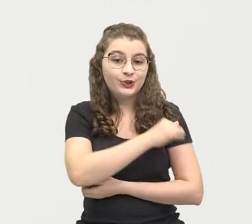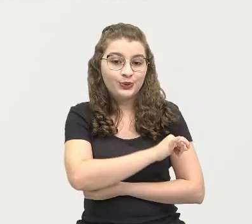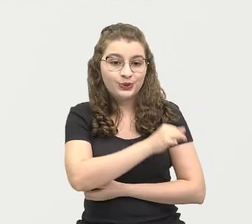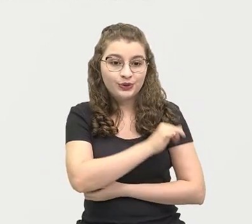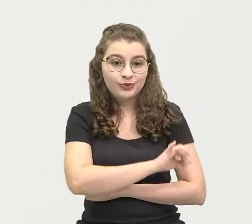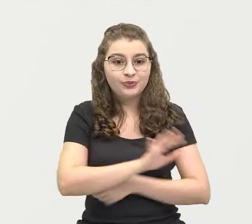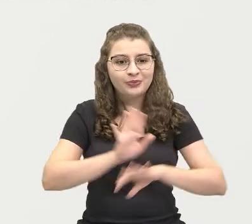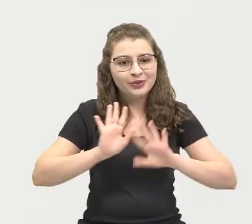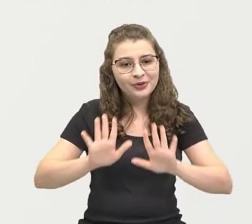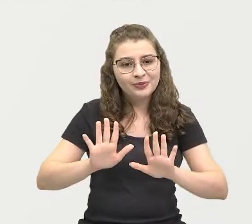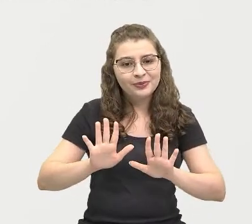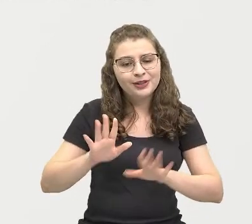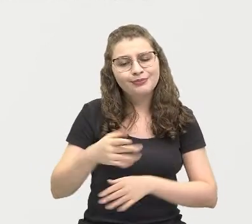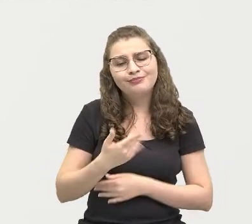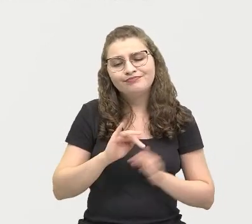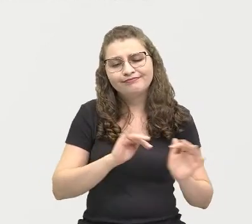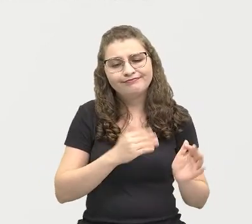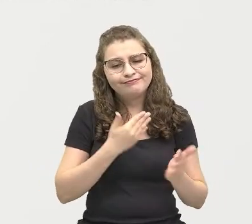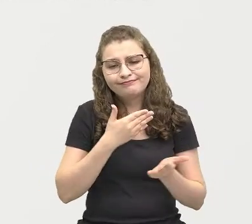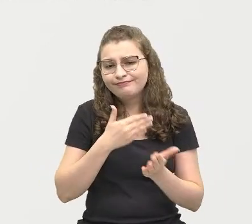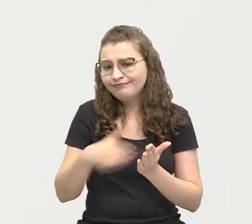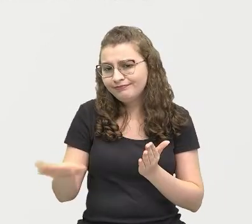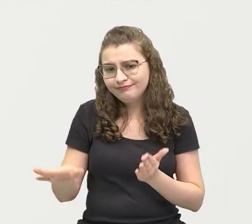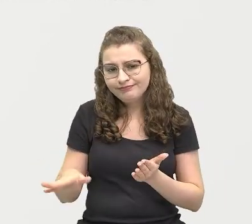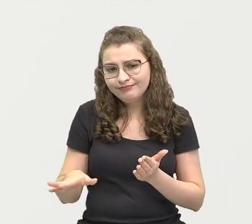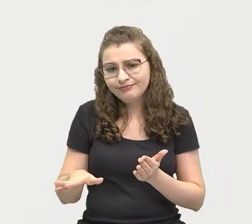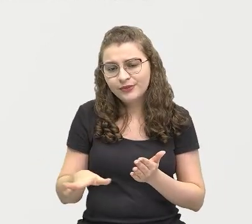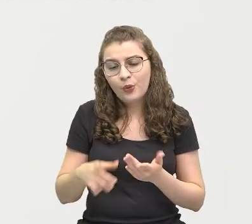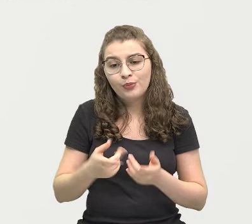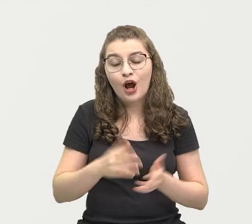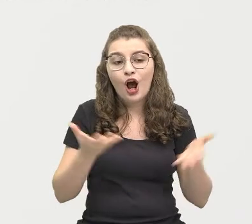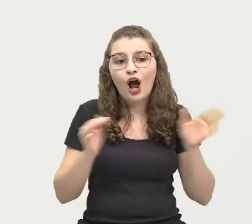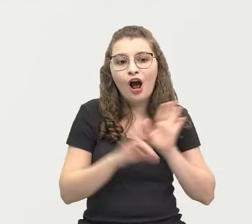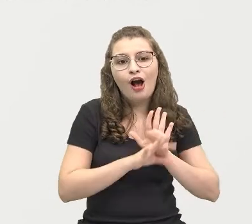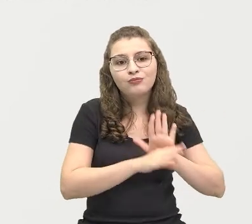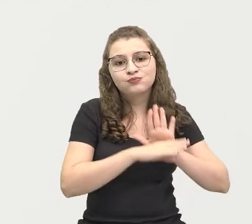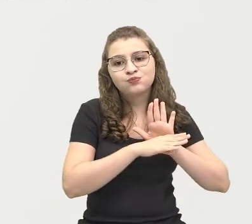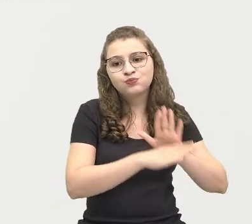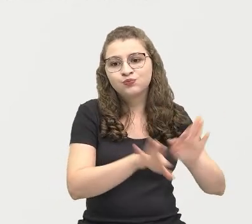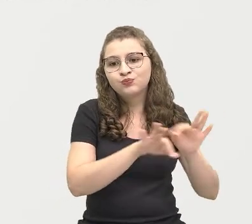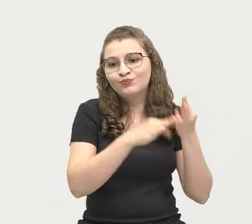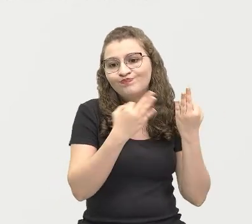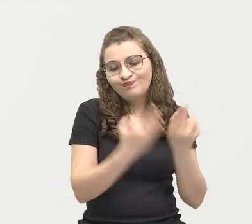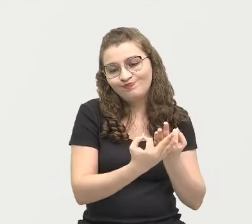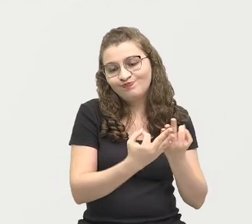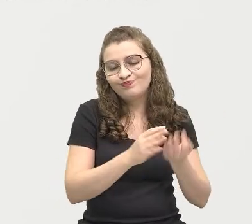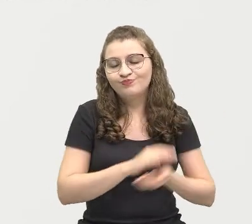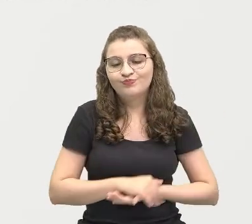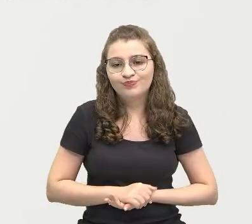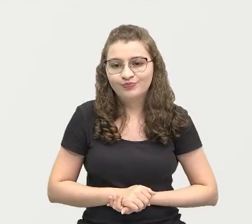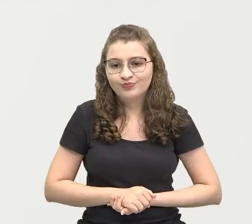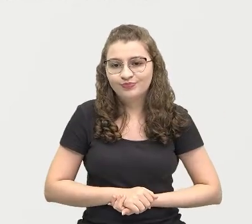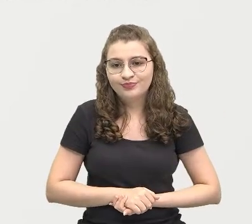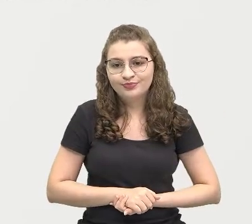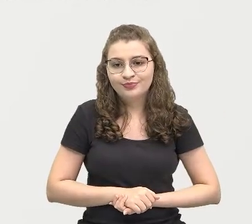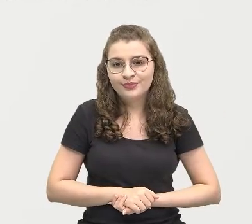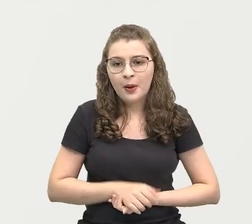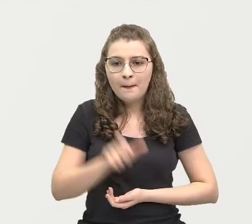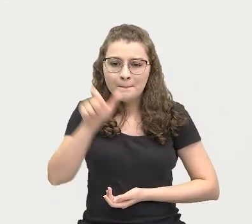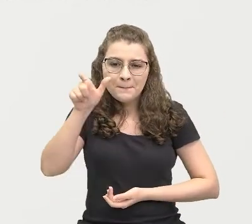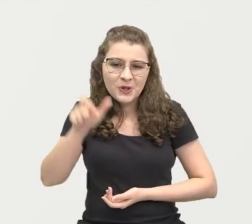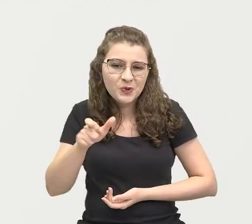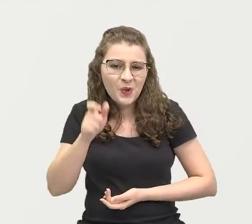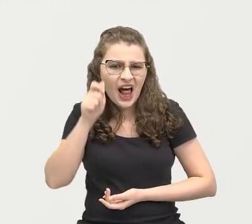Janeiro, mas teve de abandoná-lo para poder sustentar a família. Olha a situação dele, né? Então, suburbano,